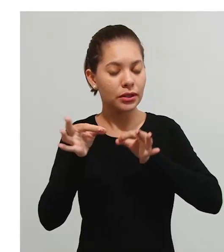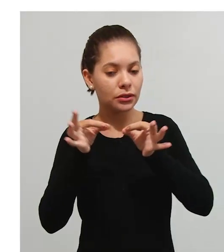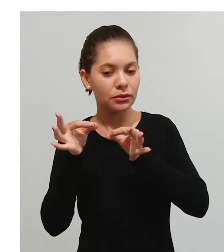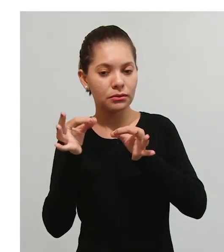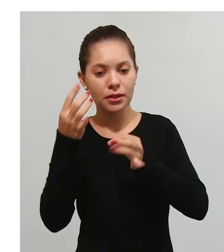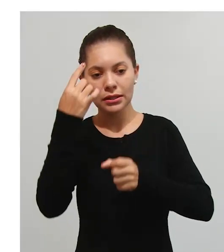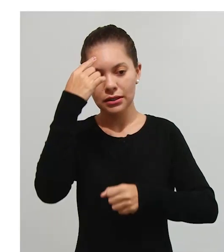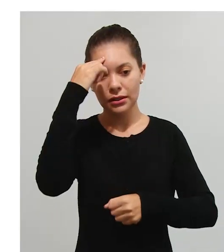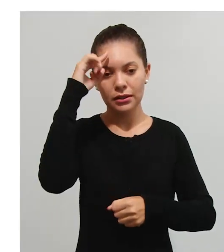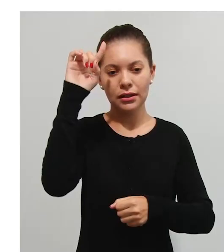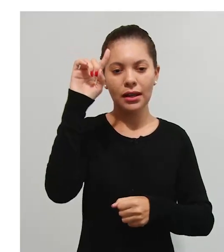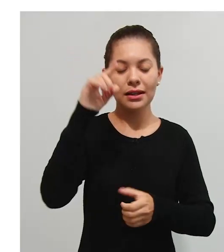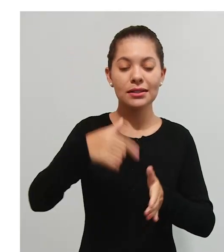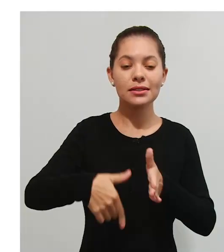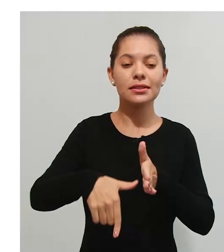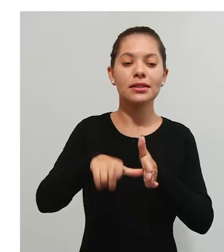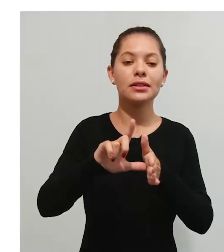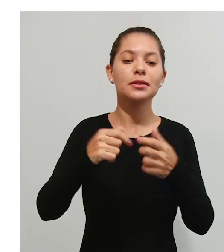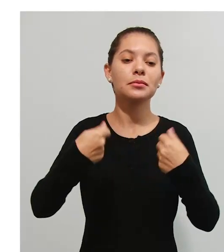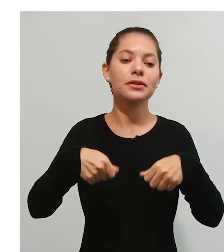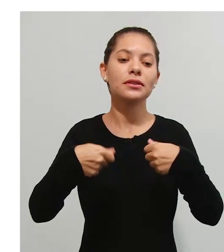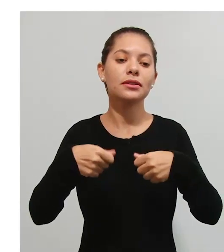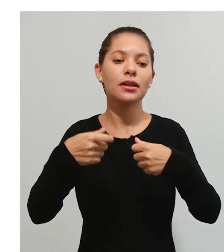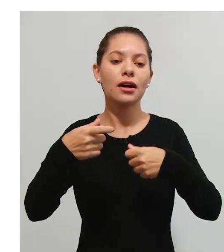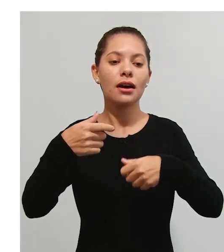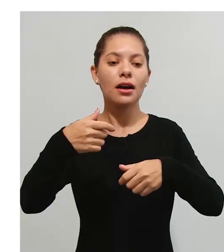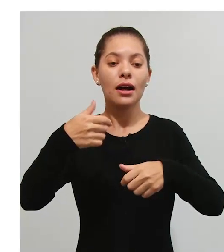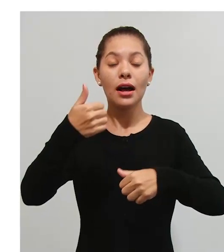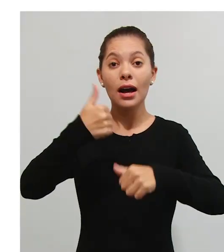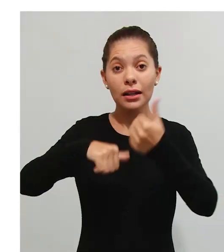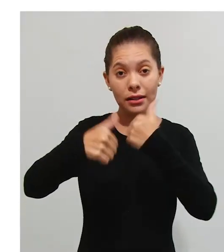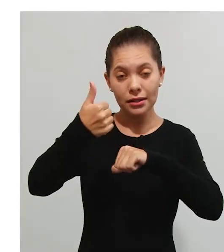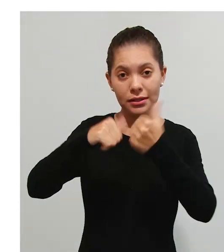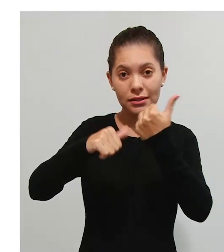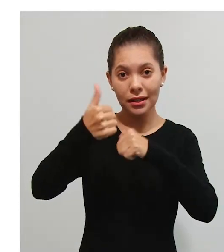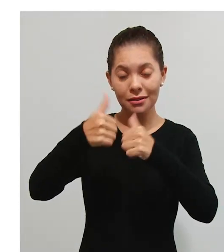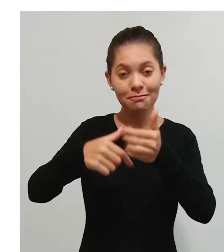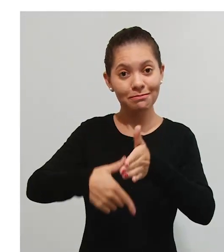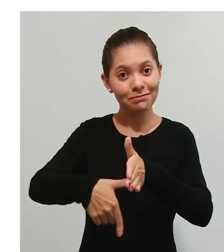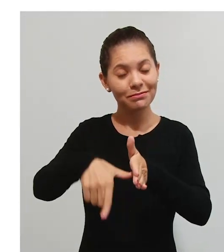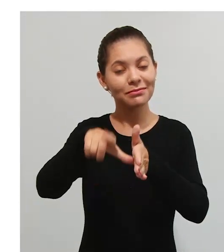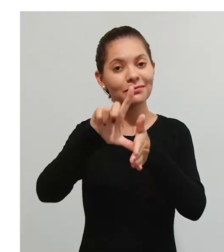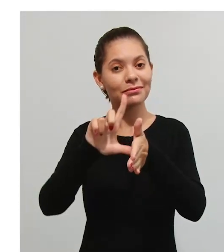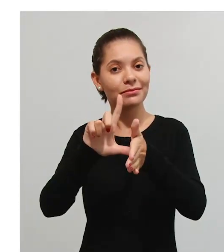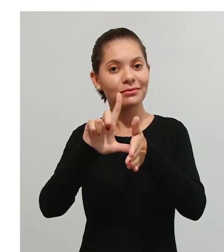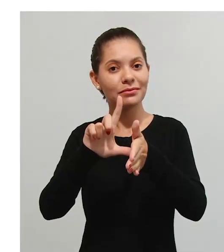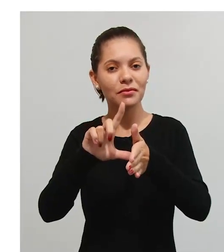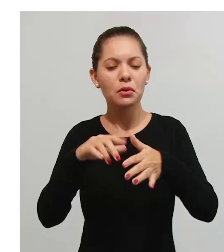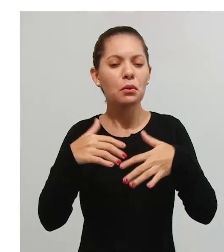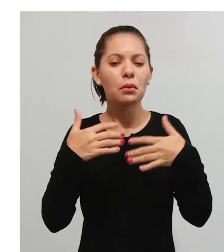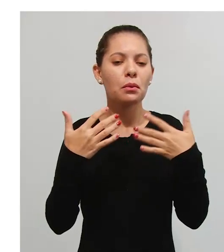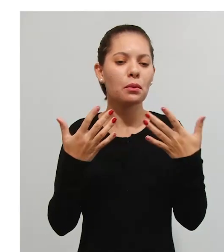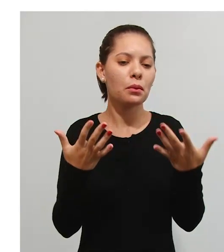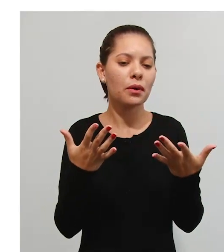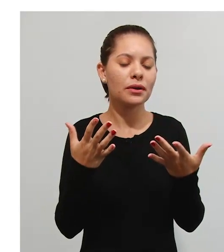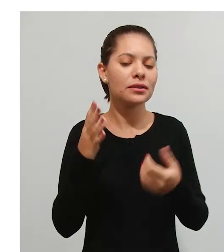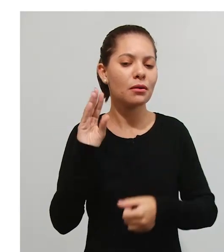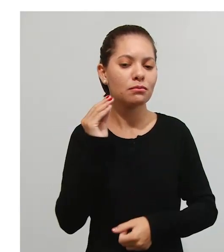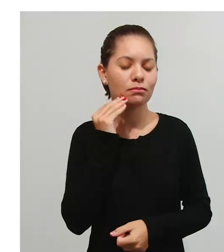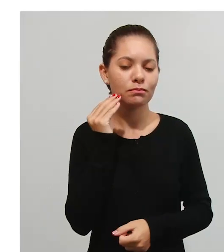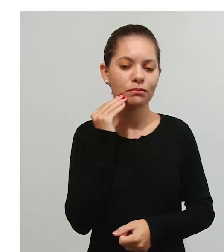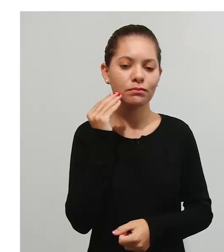ideias, elas são analisadas pelo empreendedor antes de se definir quais vão levar